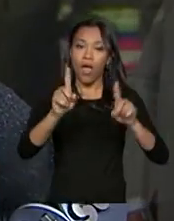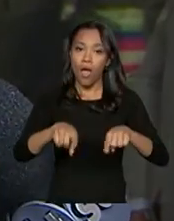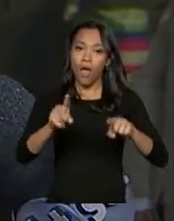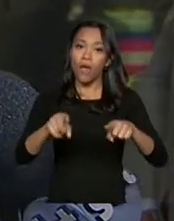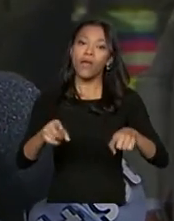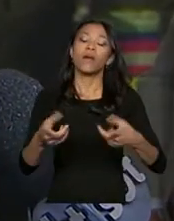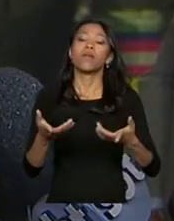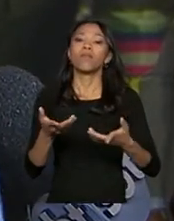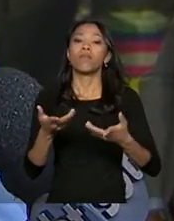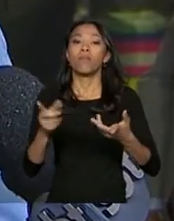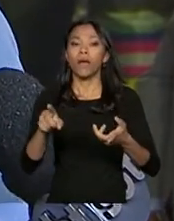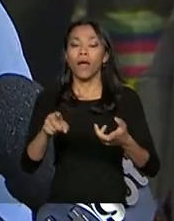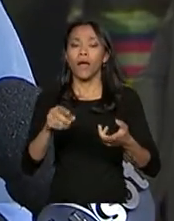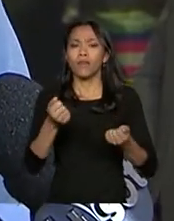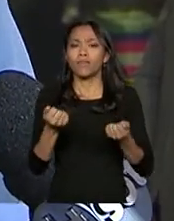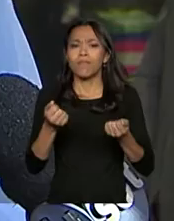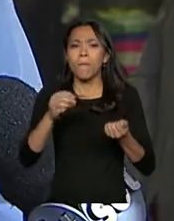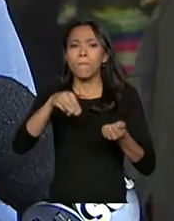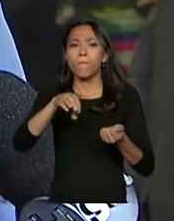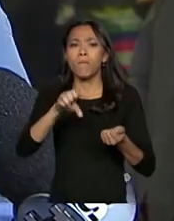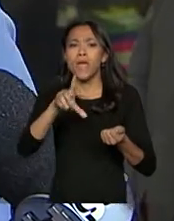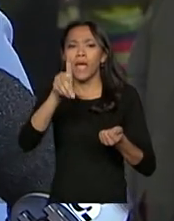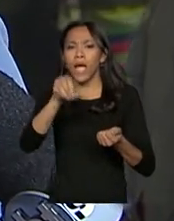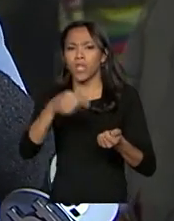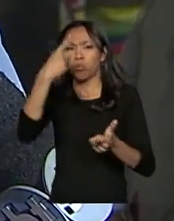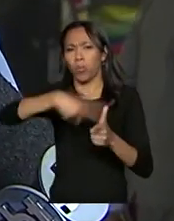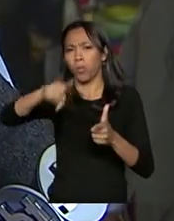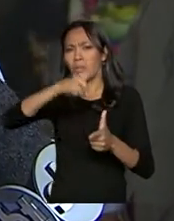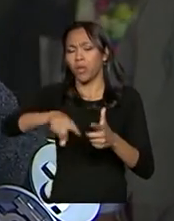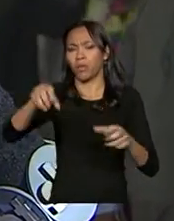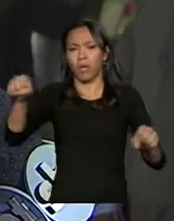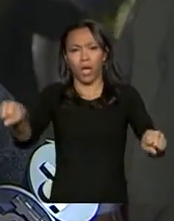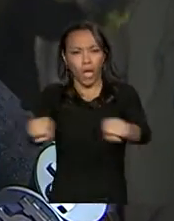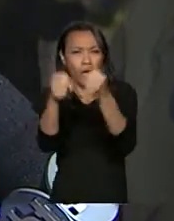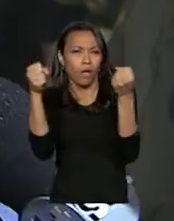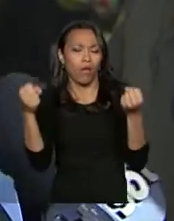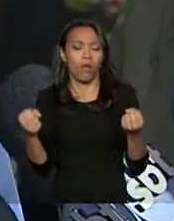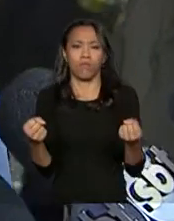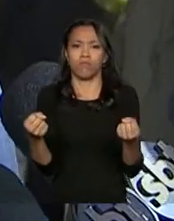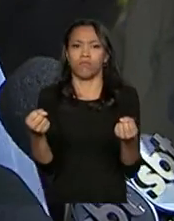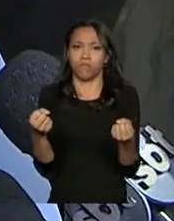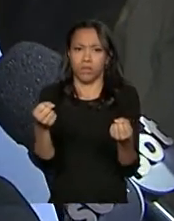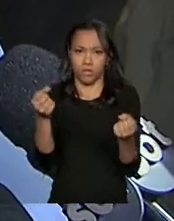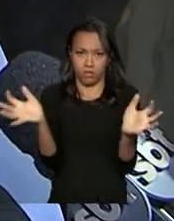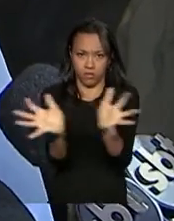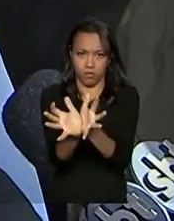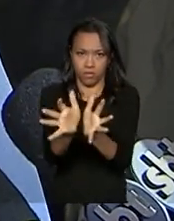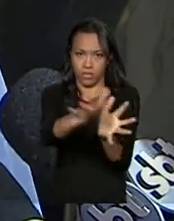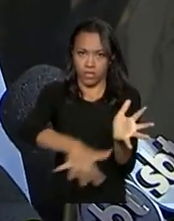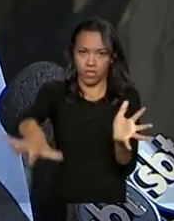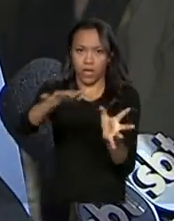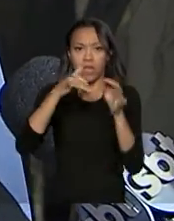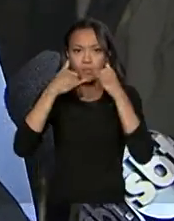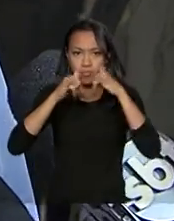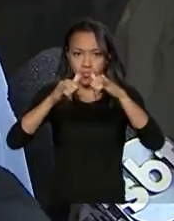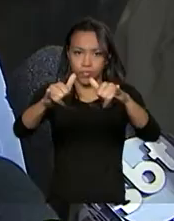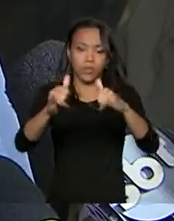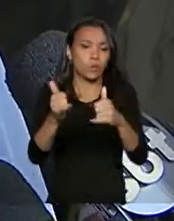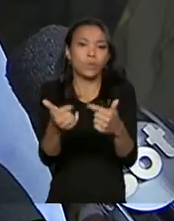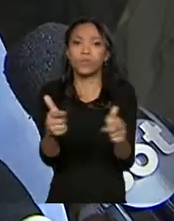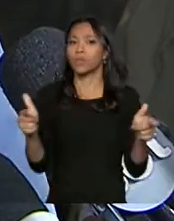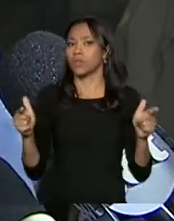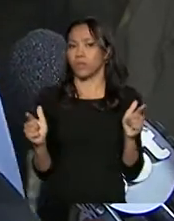há nenhuma quebra de produção, nenhum problema, nós não temos nenhuma crise por esse lado no setor elétrico de maneira